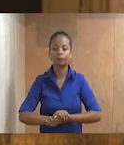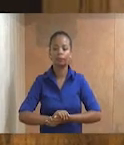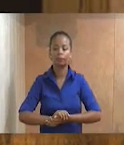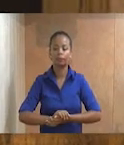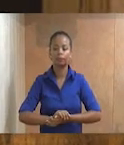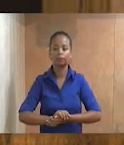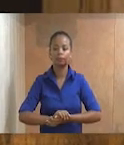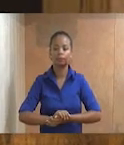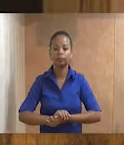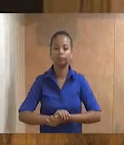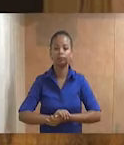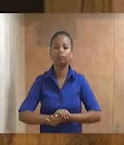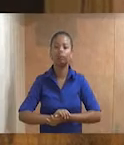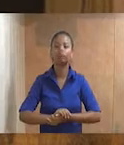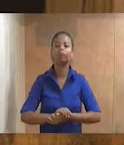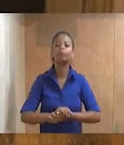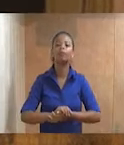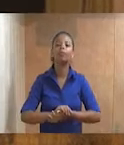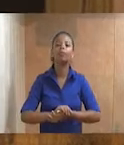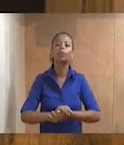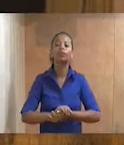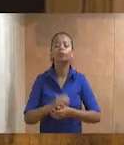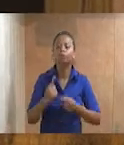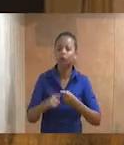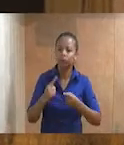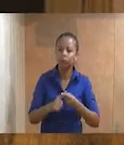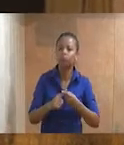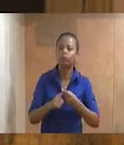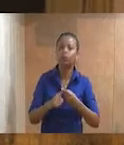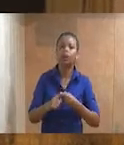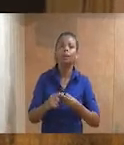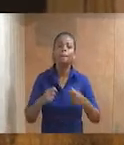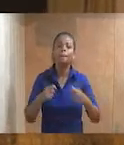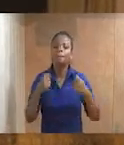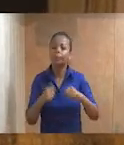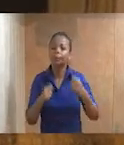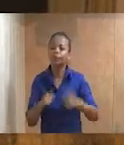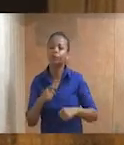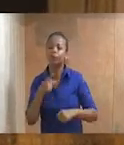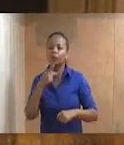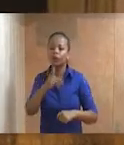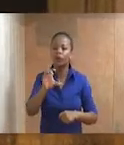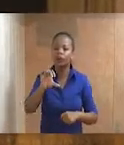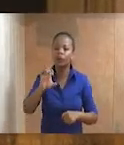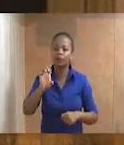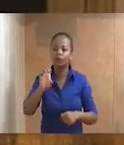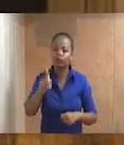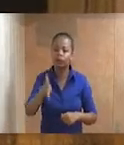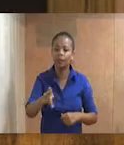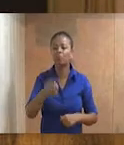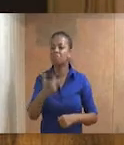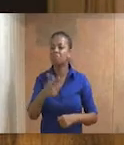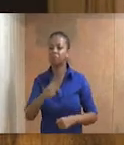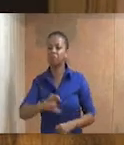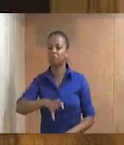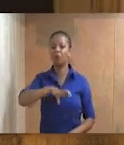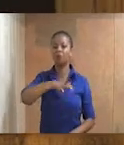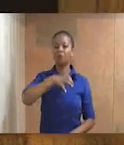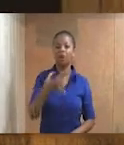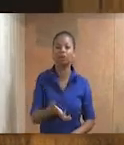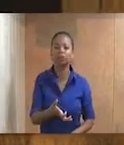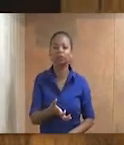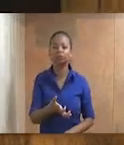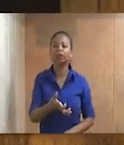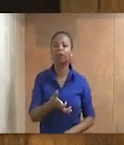O que me entristece, senhor presidente, que o CEP não tem coragem, depois da data